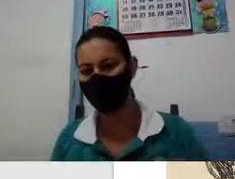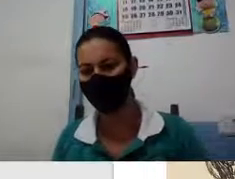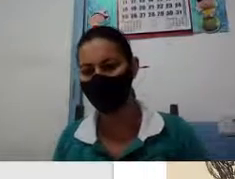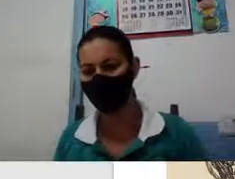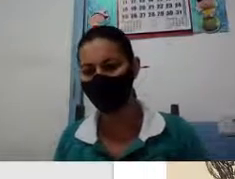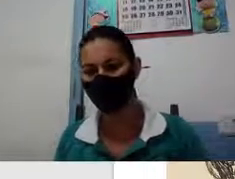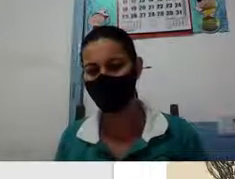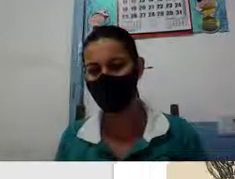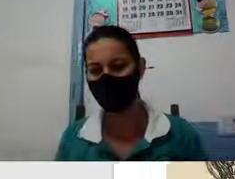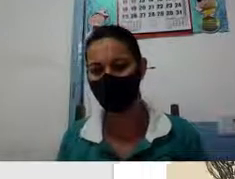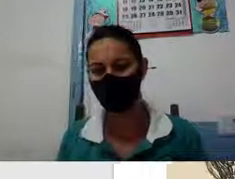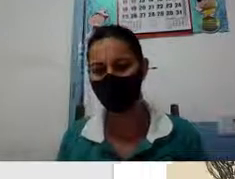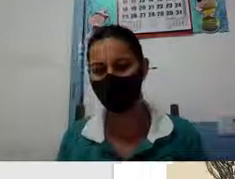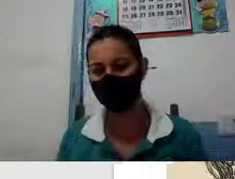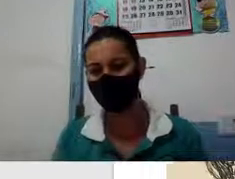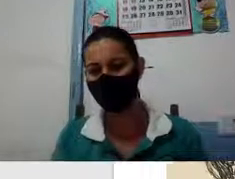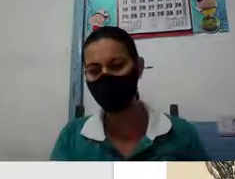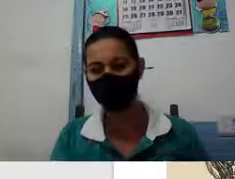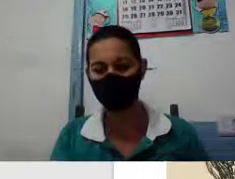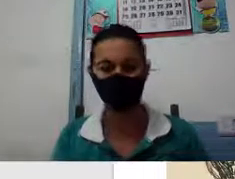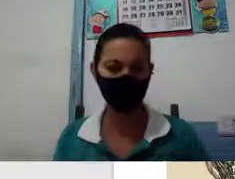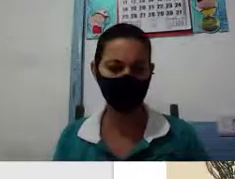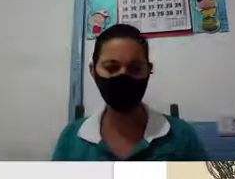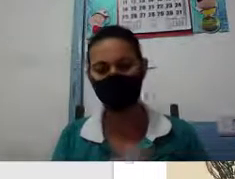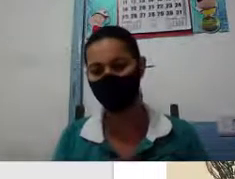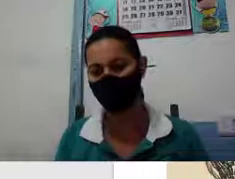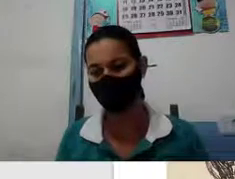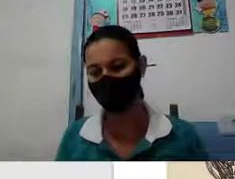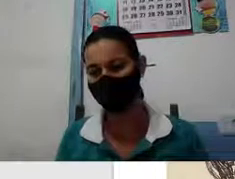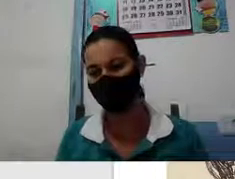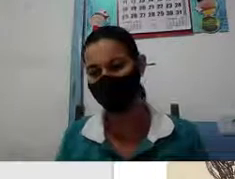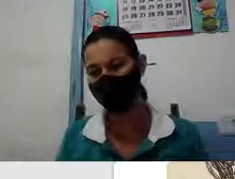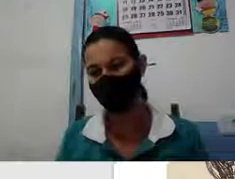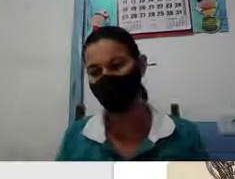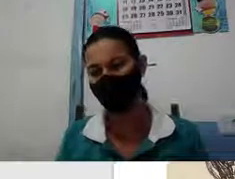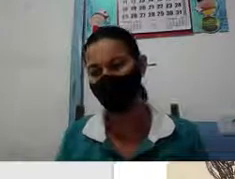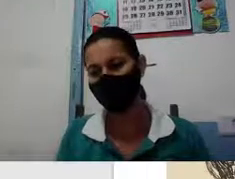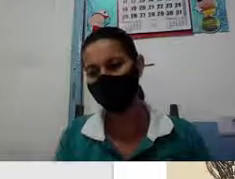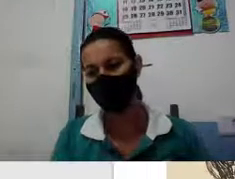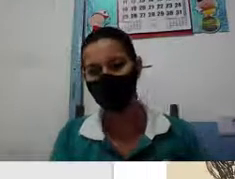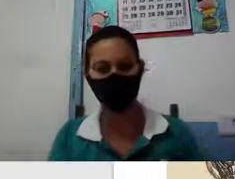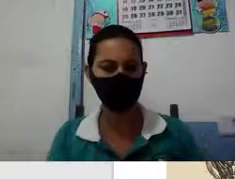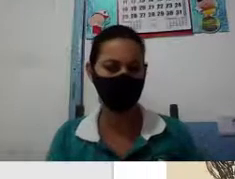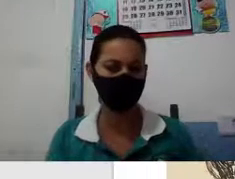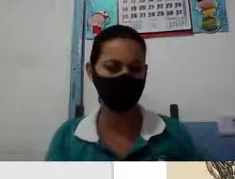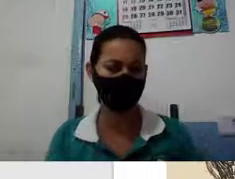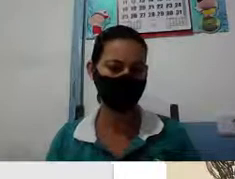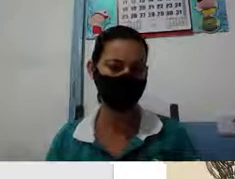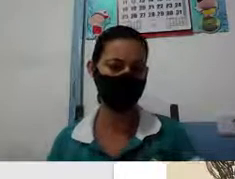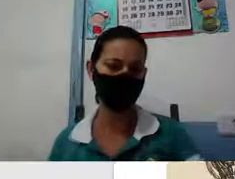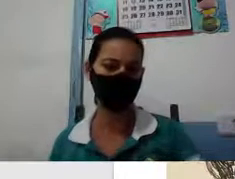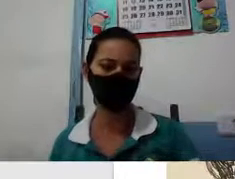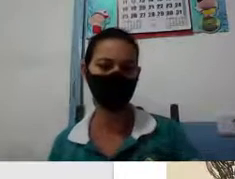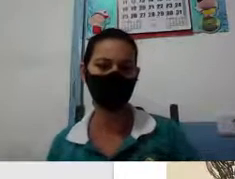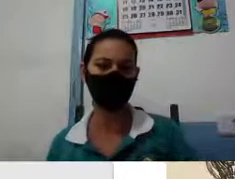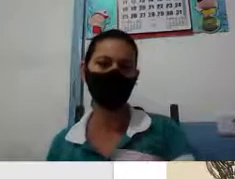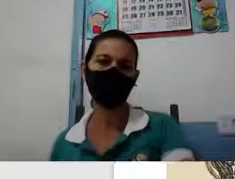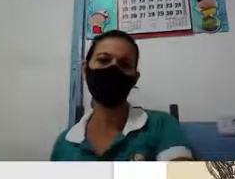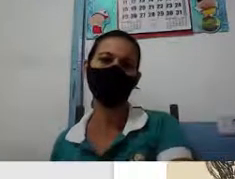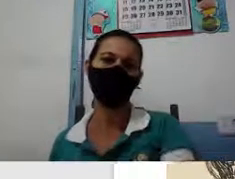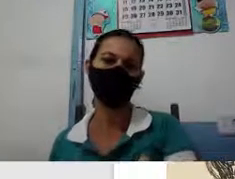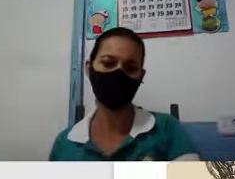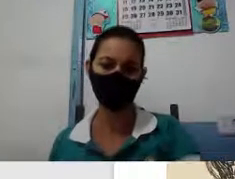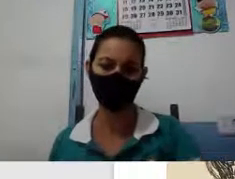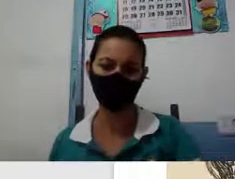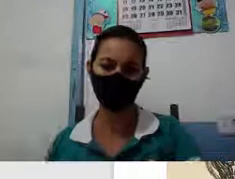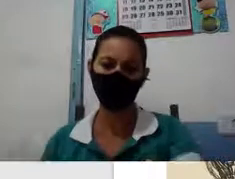e insubmissa, ridicularizando muita gente em seus versos, o que lhe deu uma má reputação